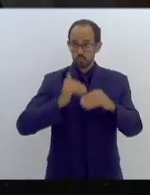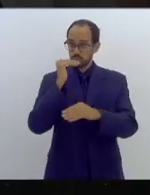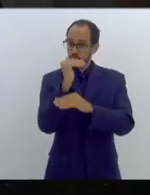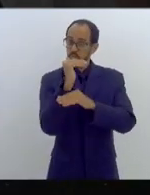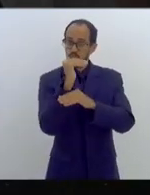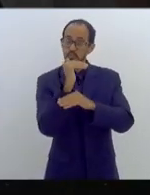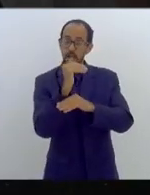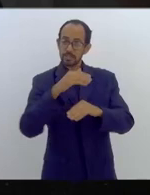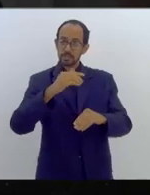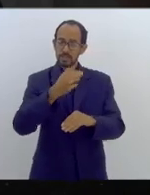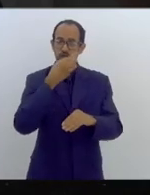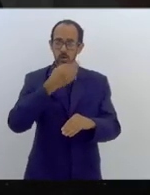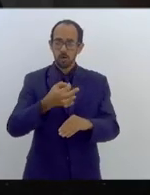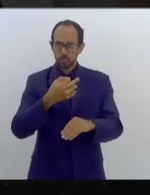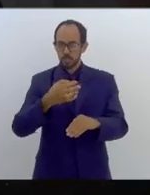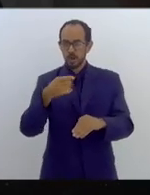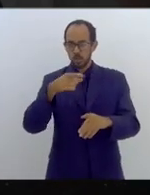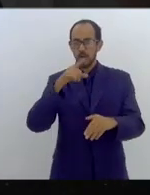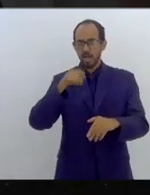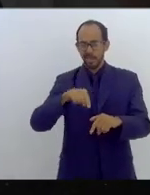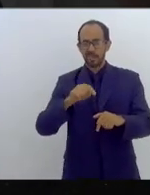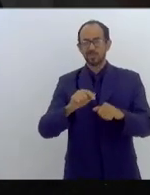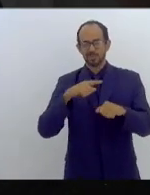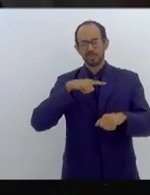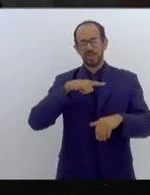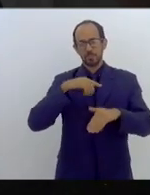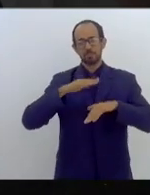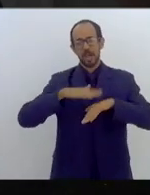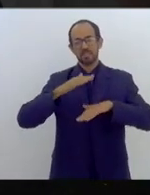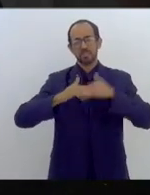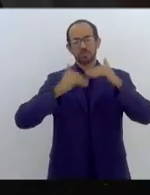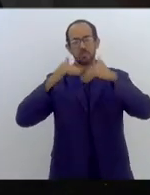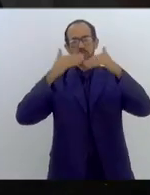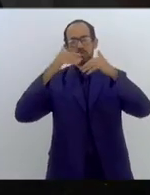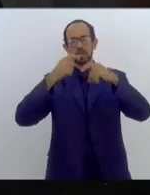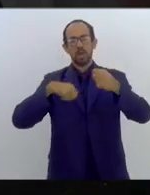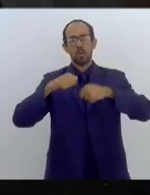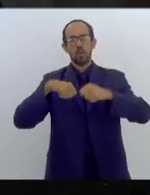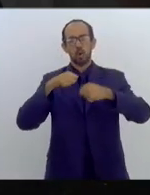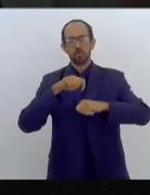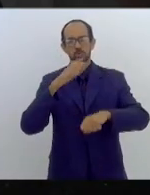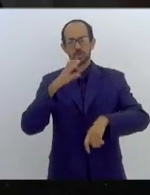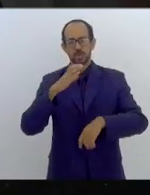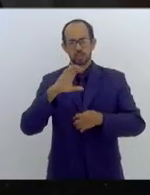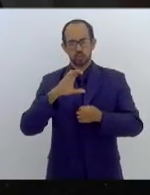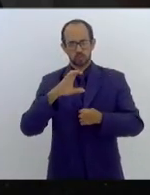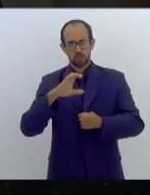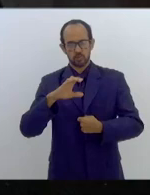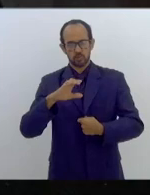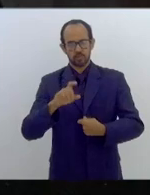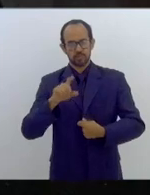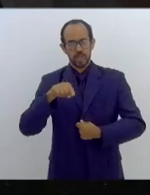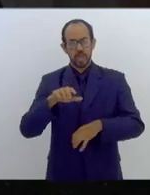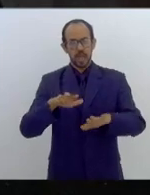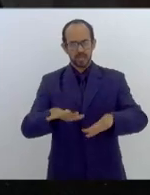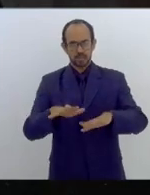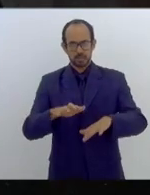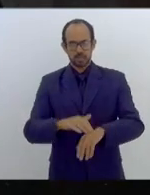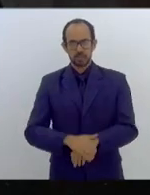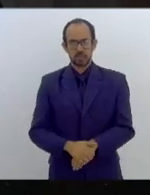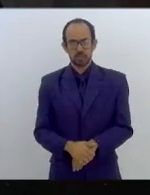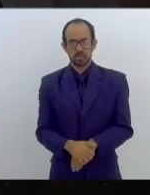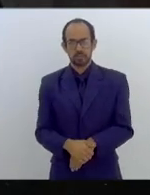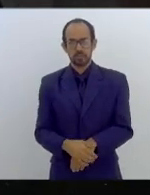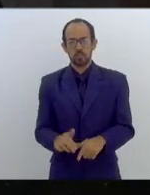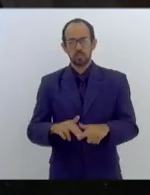pontos de vista, são aqueles mais desenvolvidos do ponto de vista econômico e científico. Né? Isso confere soberania. Por isso, esse